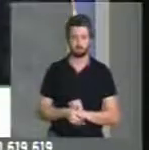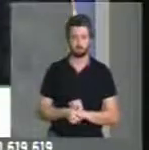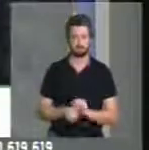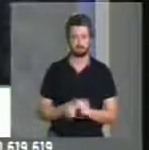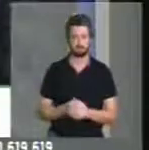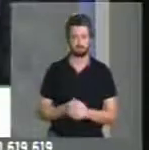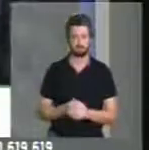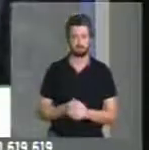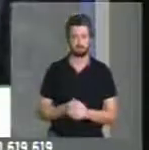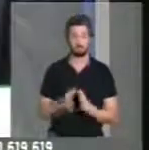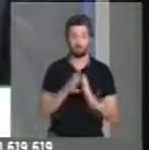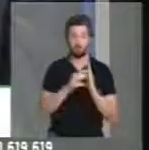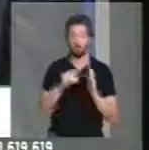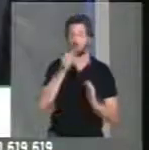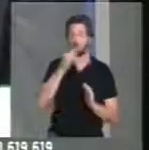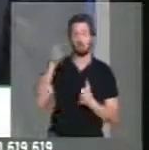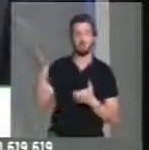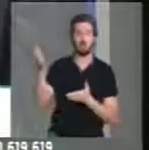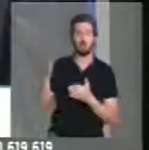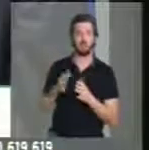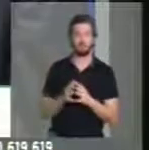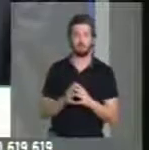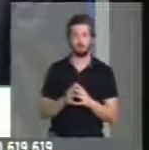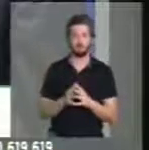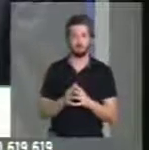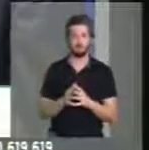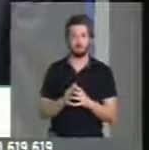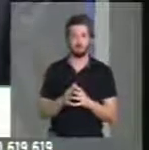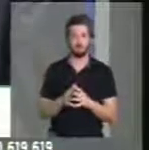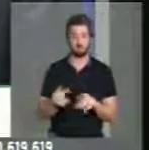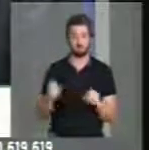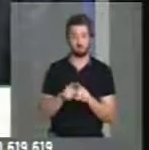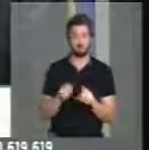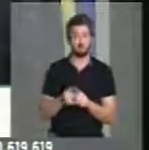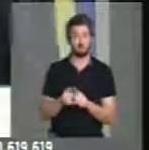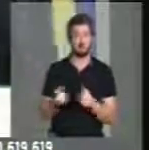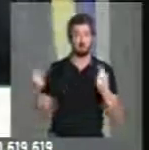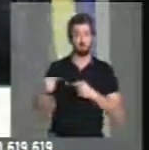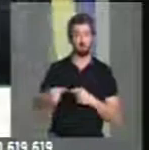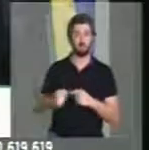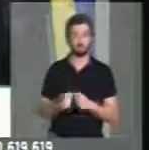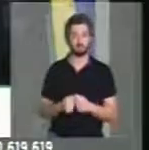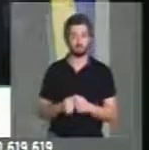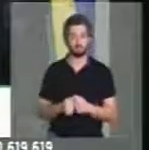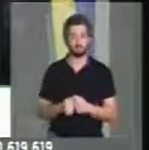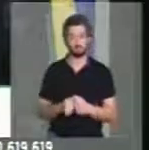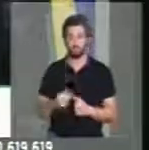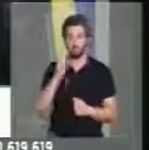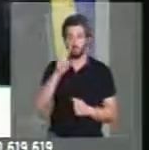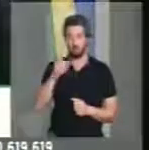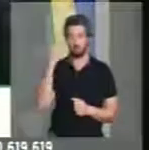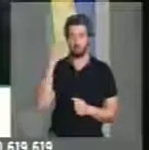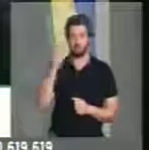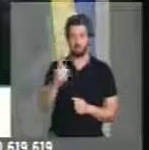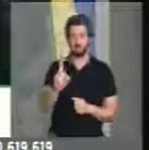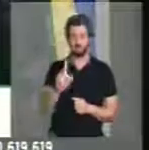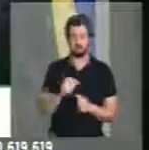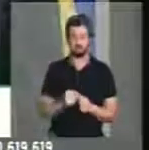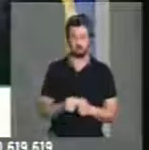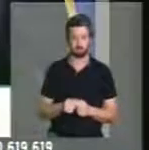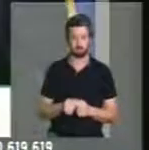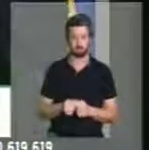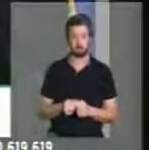Nos exemplos daquele homem e da oposição, não olhem para trás,